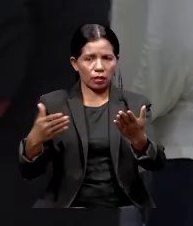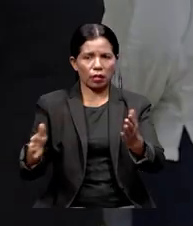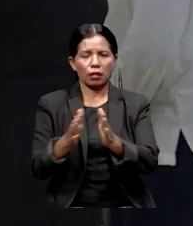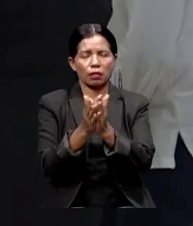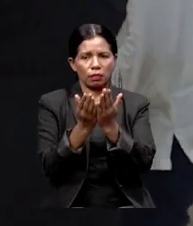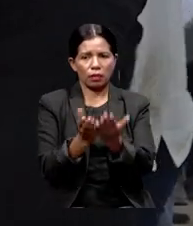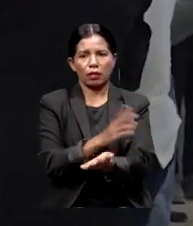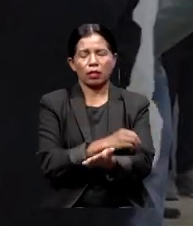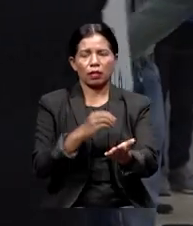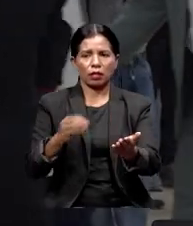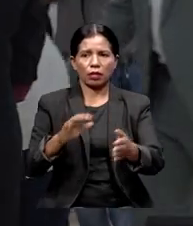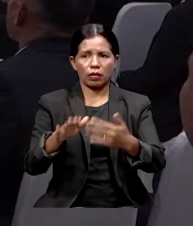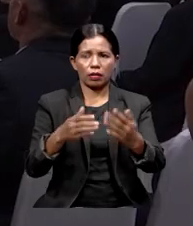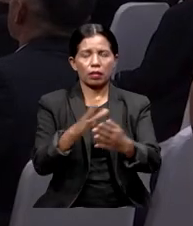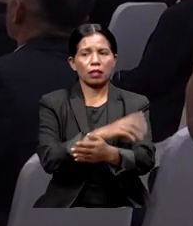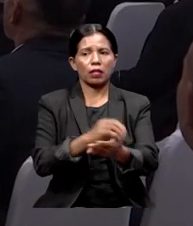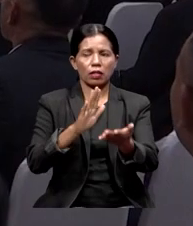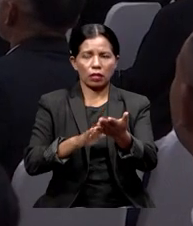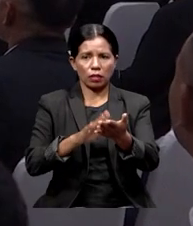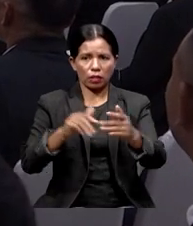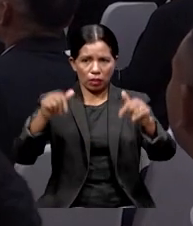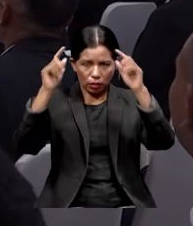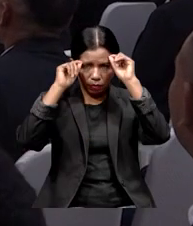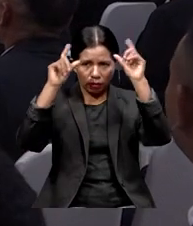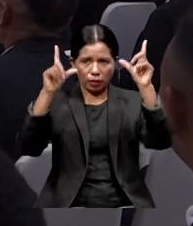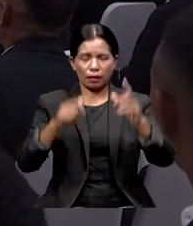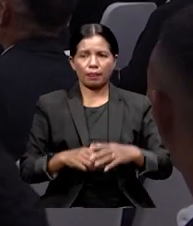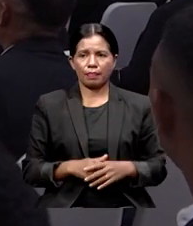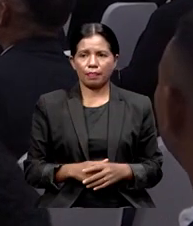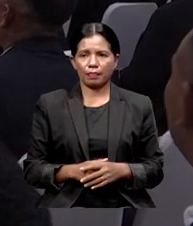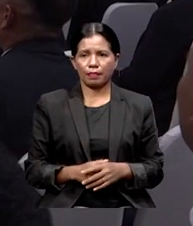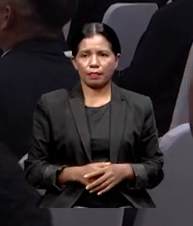manual, no didático Sira e a escola Sira e a território nacional. Equipa cobertura, GMN.